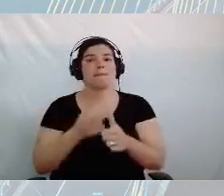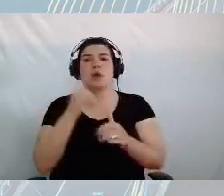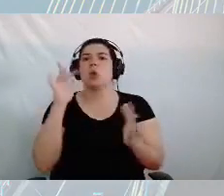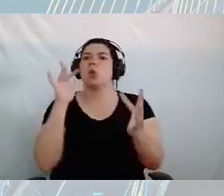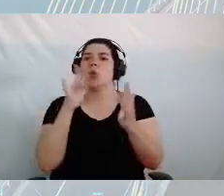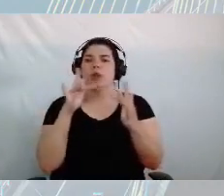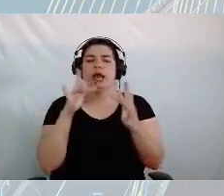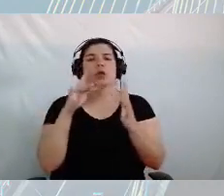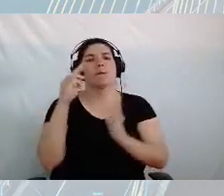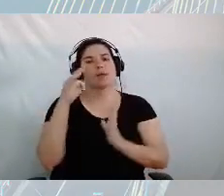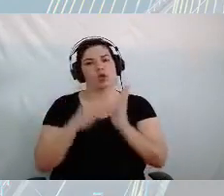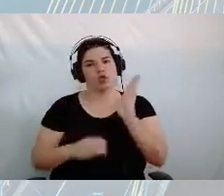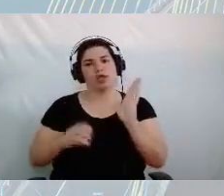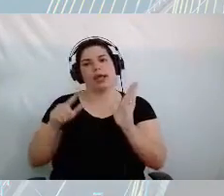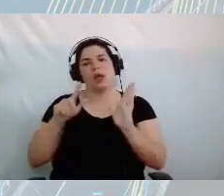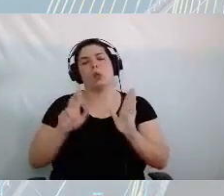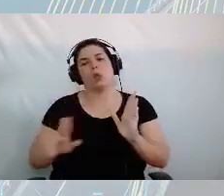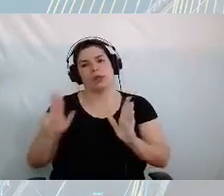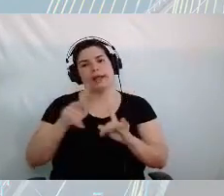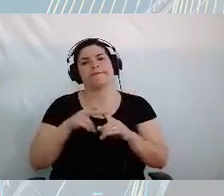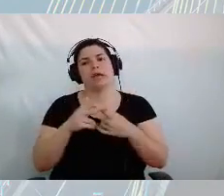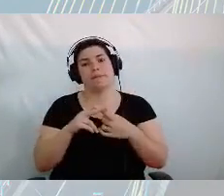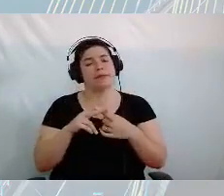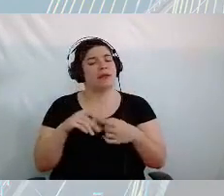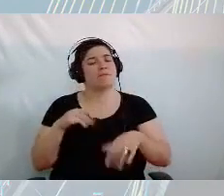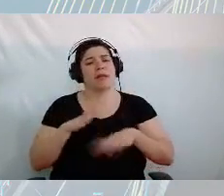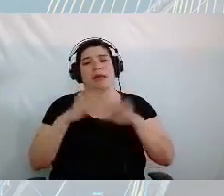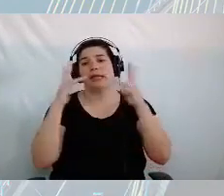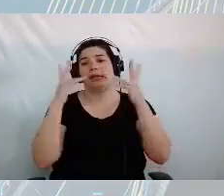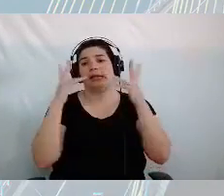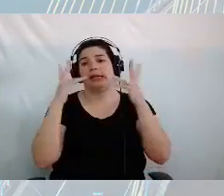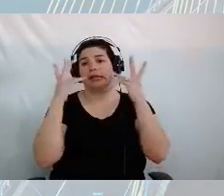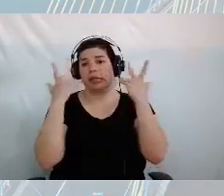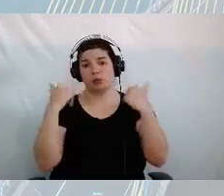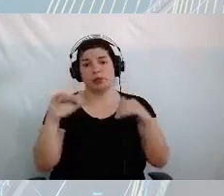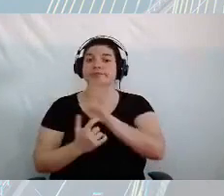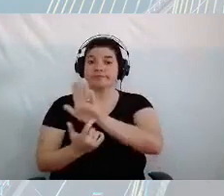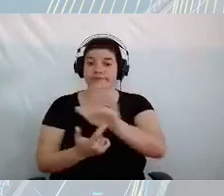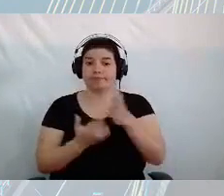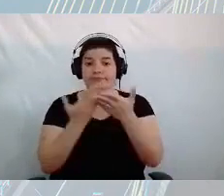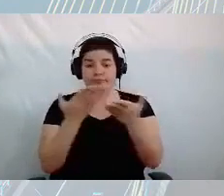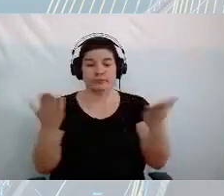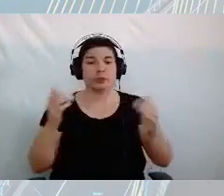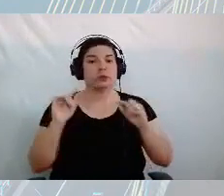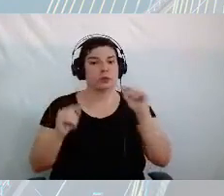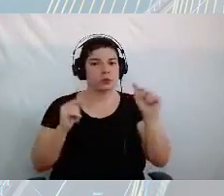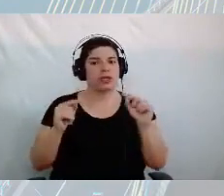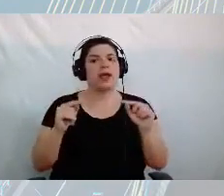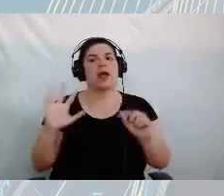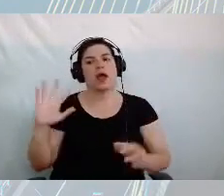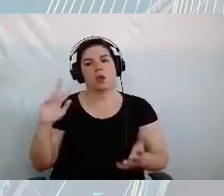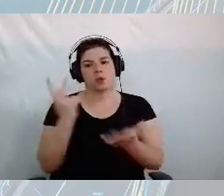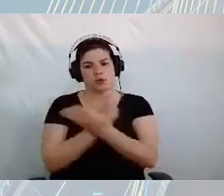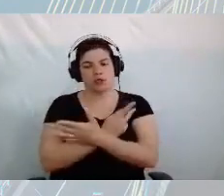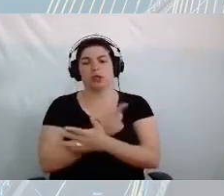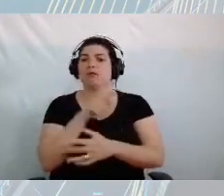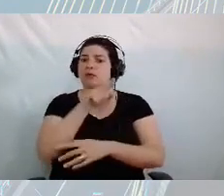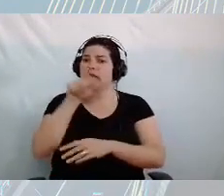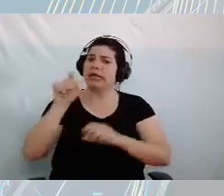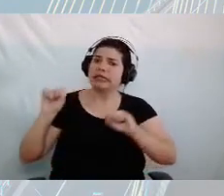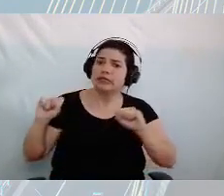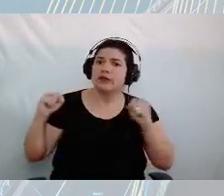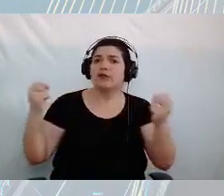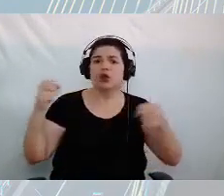gente ia usar. É a coisa mais natural do mundo. E aqui eu compartilho com vocês que nesse tipo de situação, invista o quanto tempo